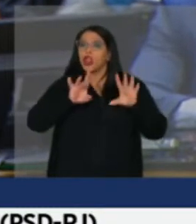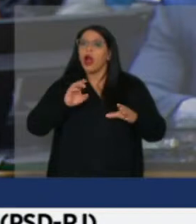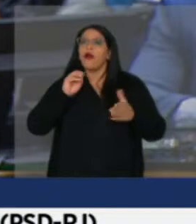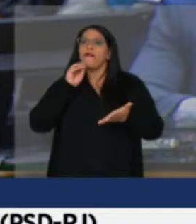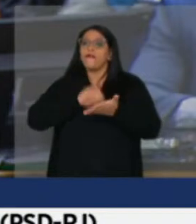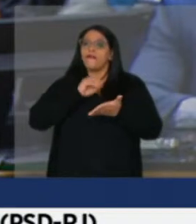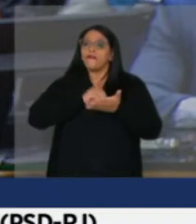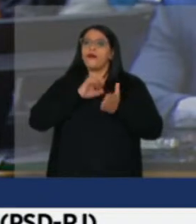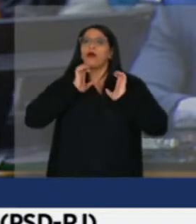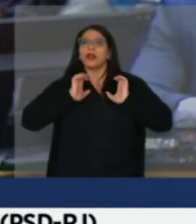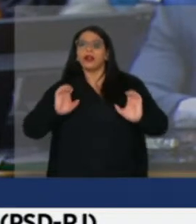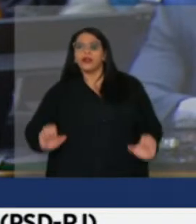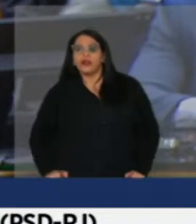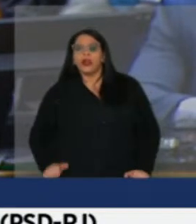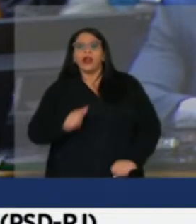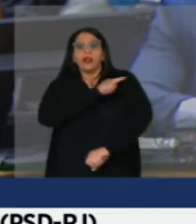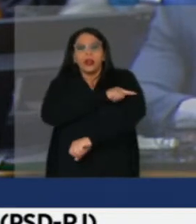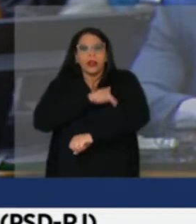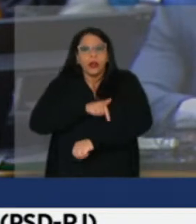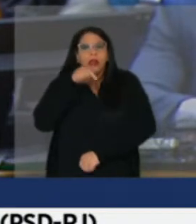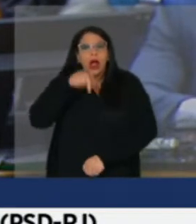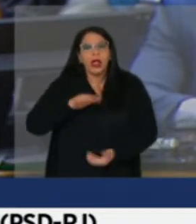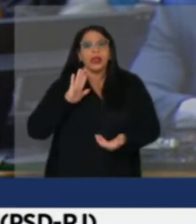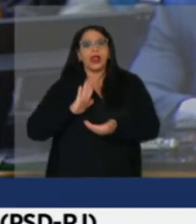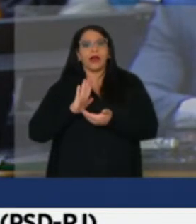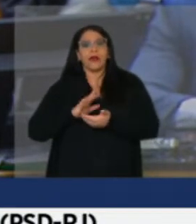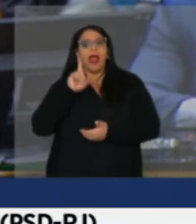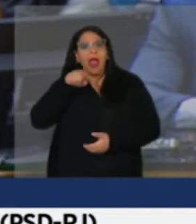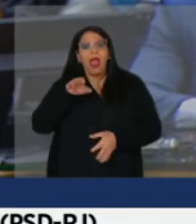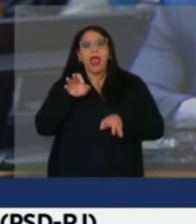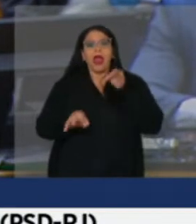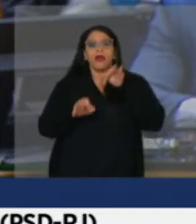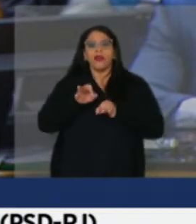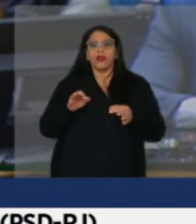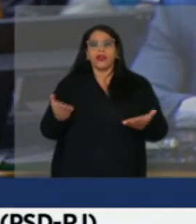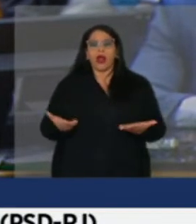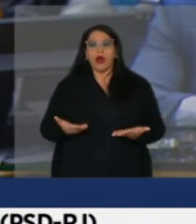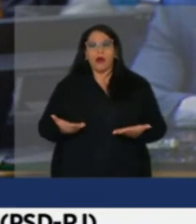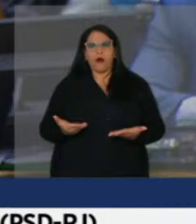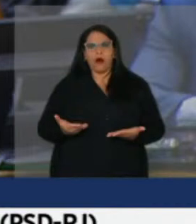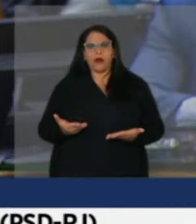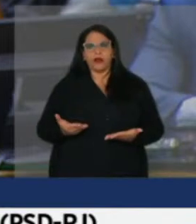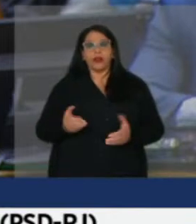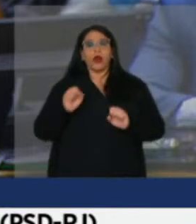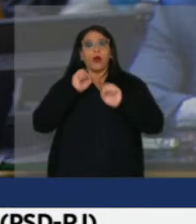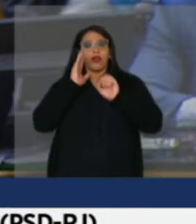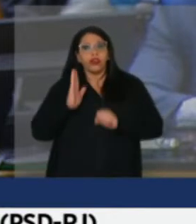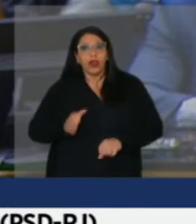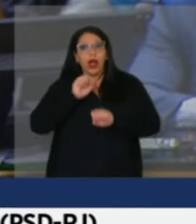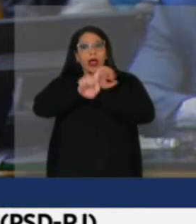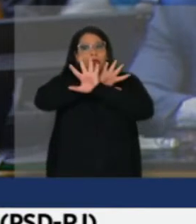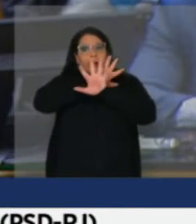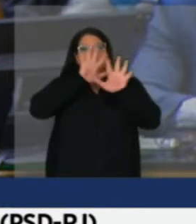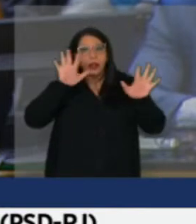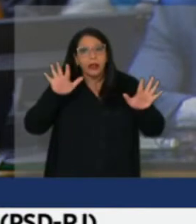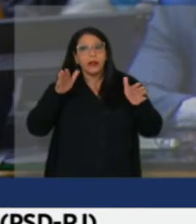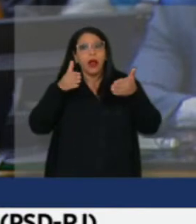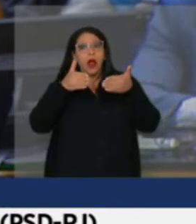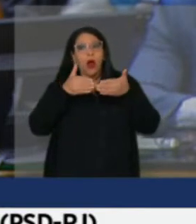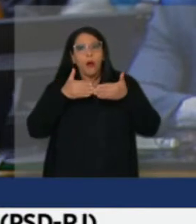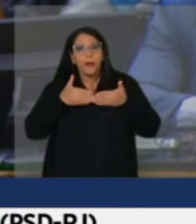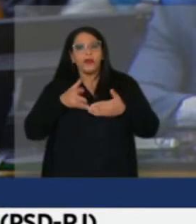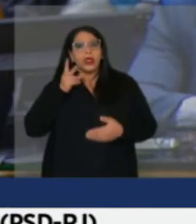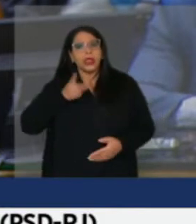decoro parlamentar, e é a isto que se refere este julgamento. Com esses esclarecimentos, lhe peço vênia, mas